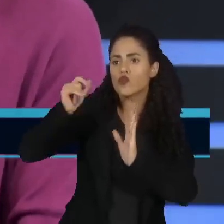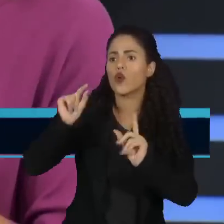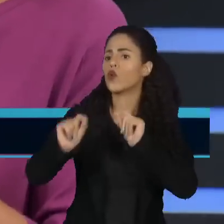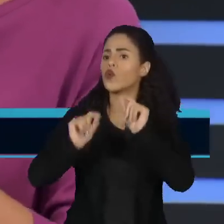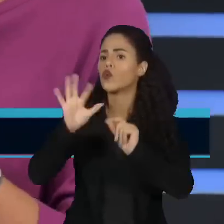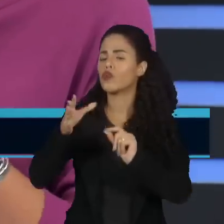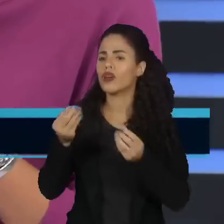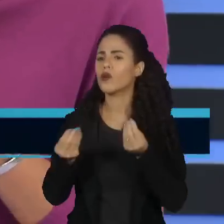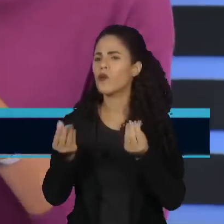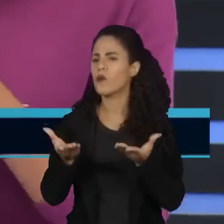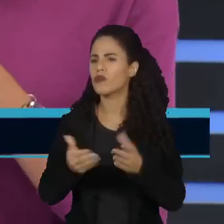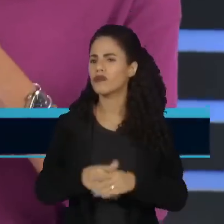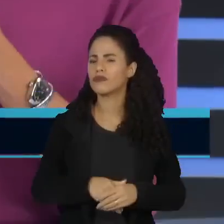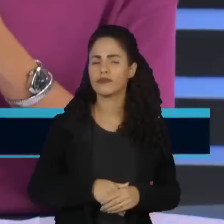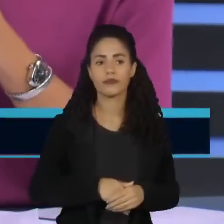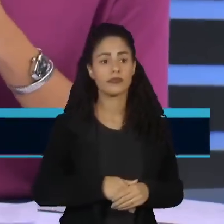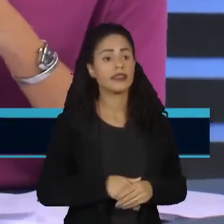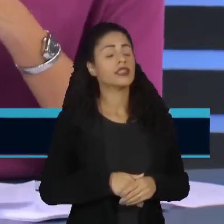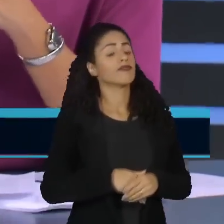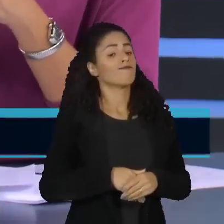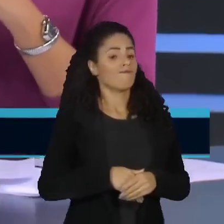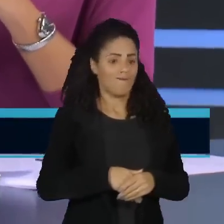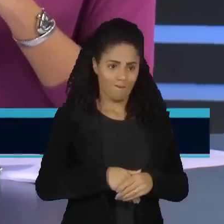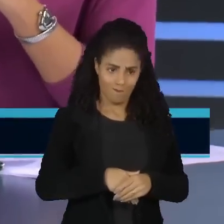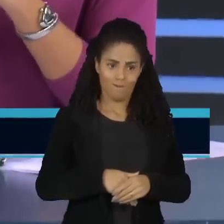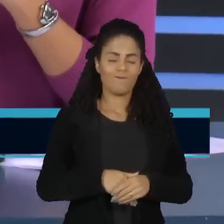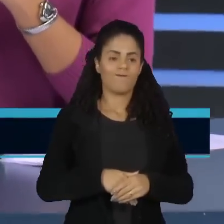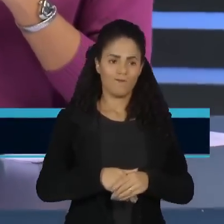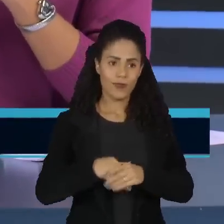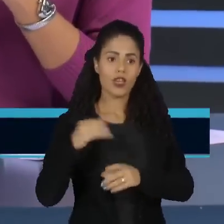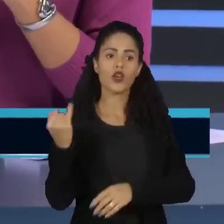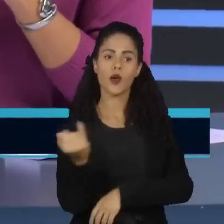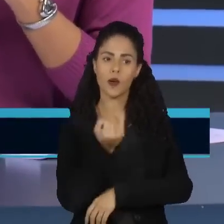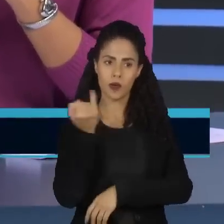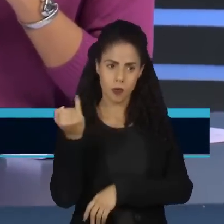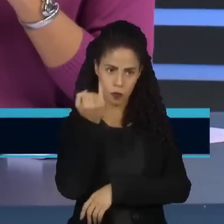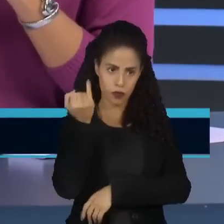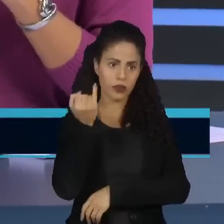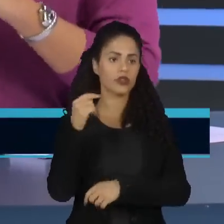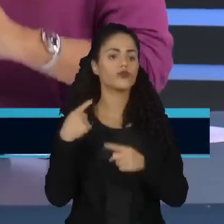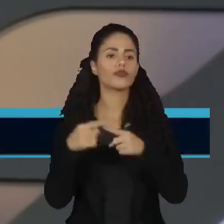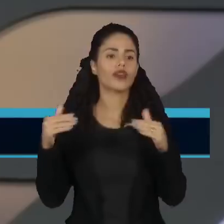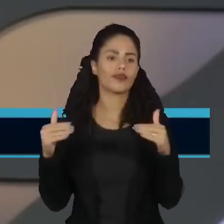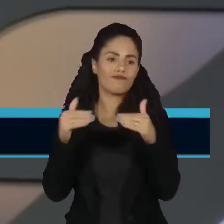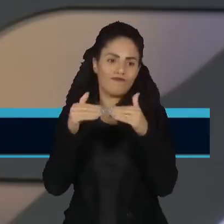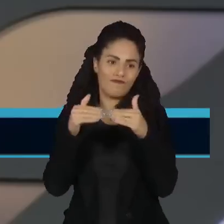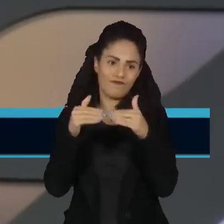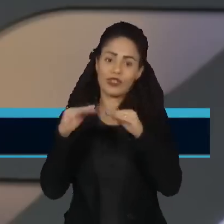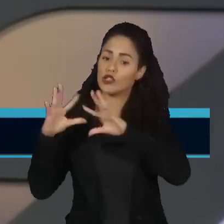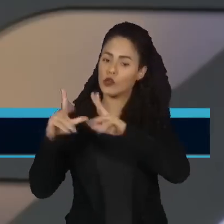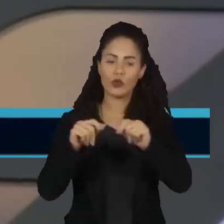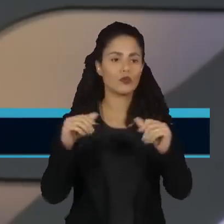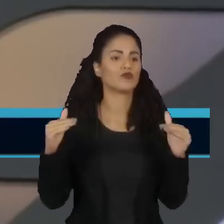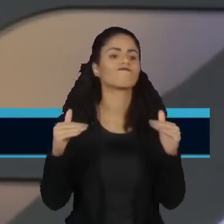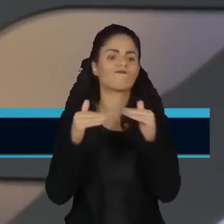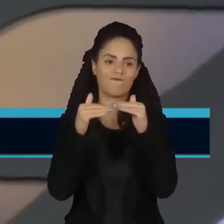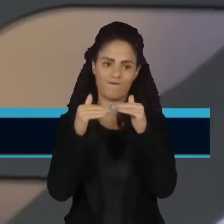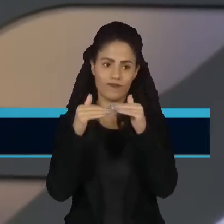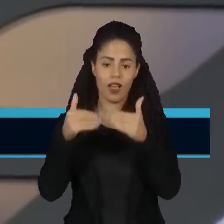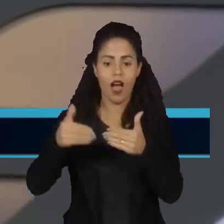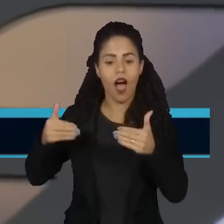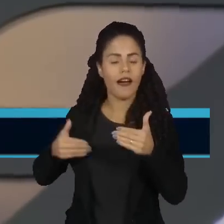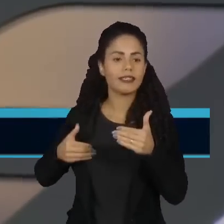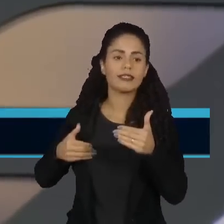para o mercado nesse momento? Acho que foi uma decisão importante, sobretudo porque ela foi unânime, né? A decisão anterior